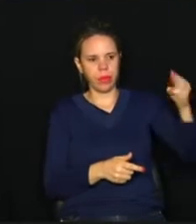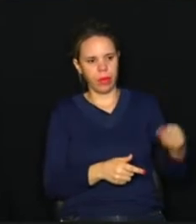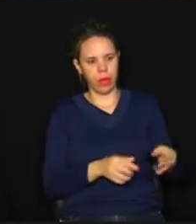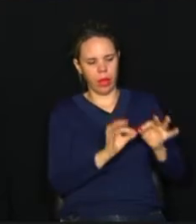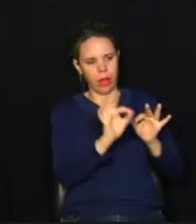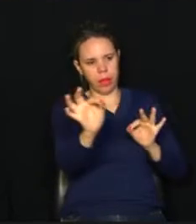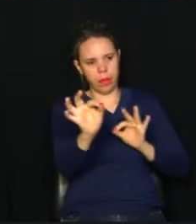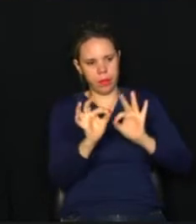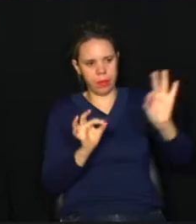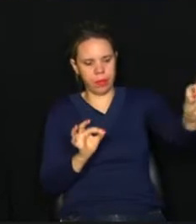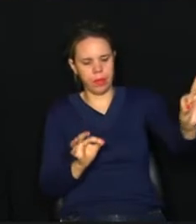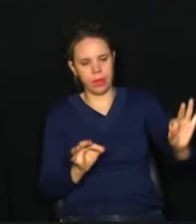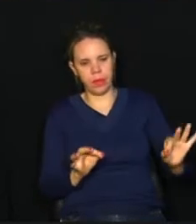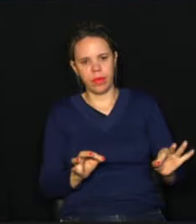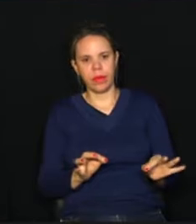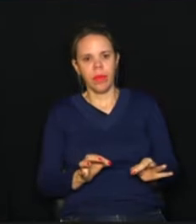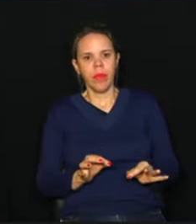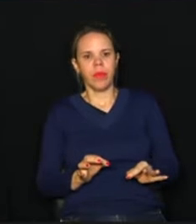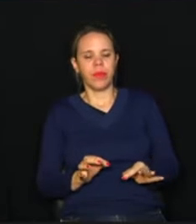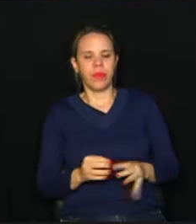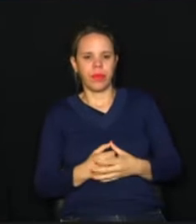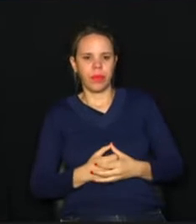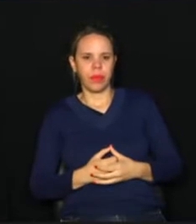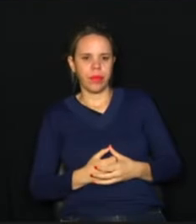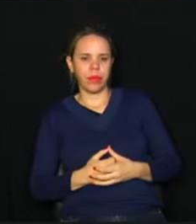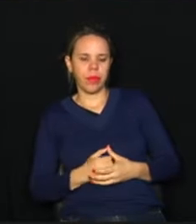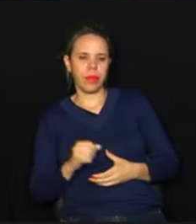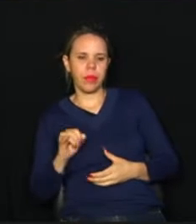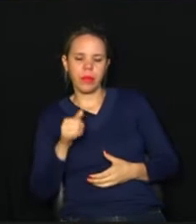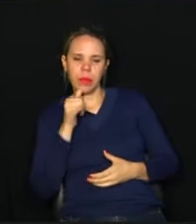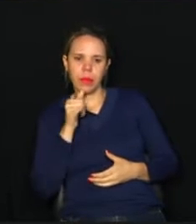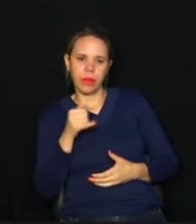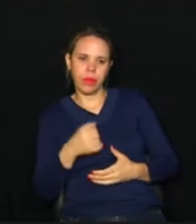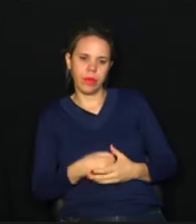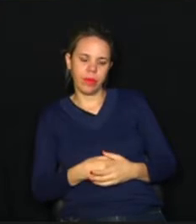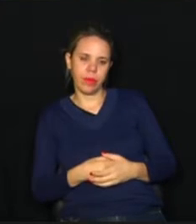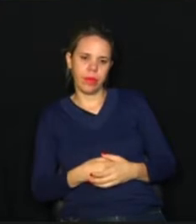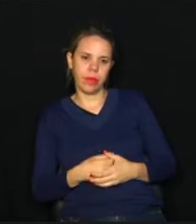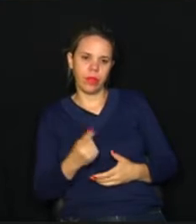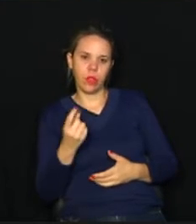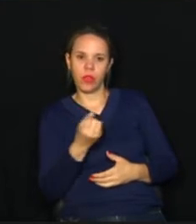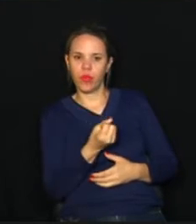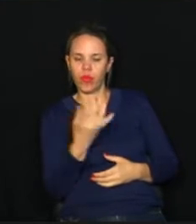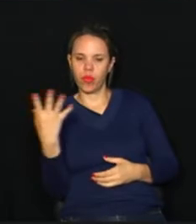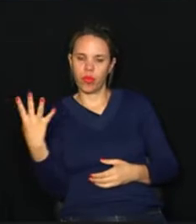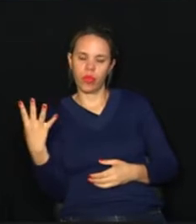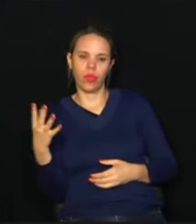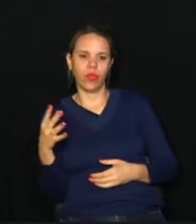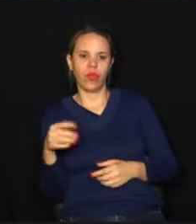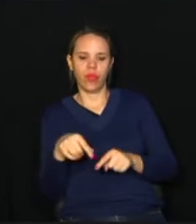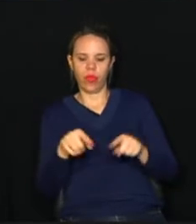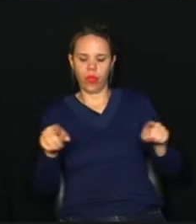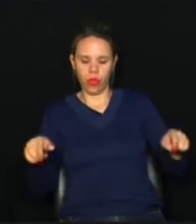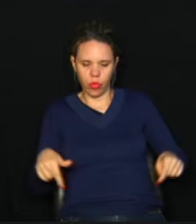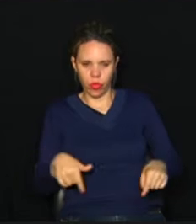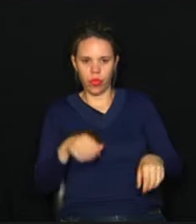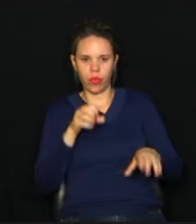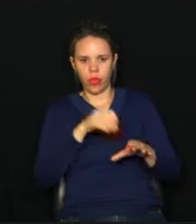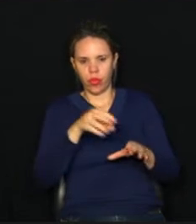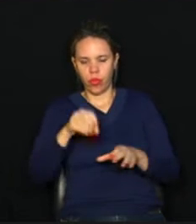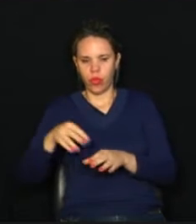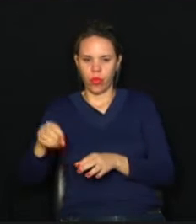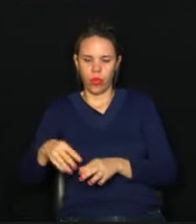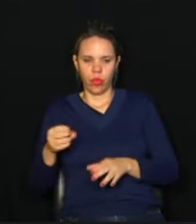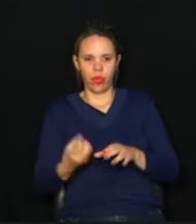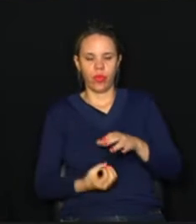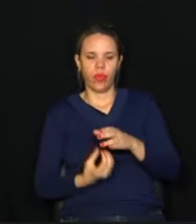hectares. Então, isso significa perder praticamente 1/3 de área de plantas cultivadas